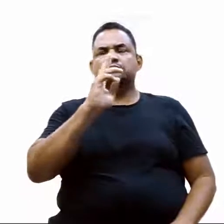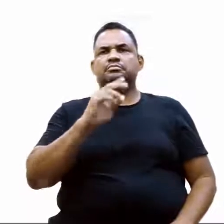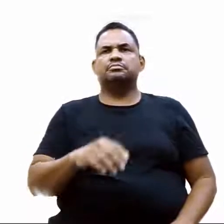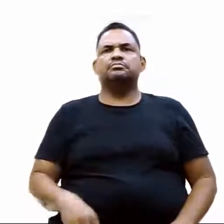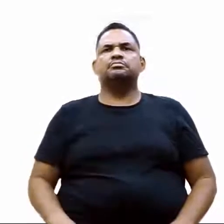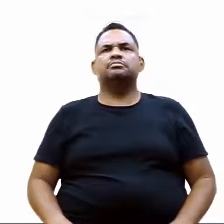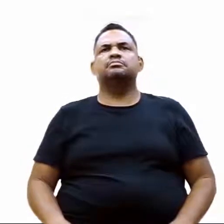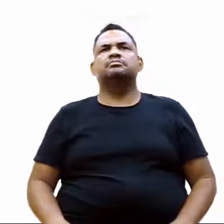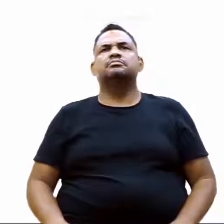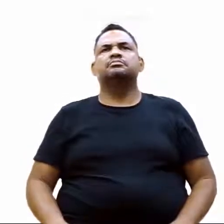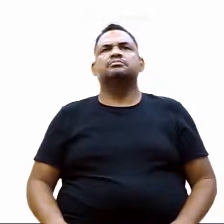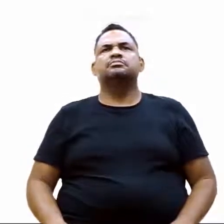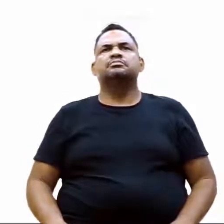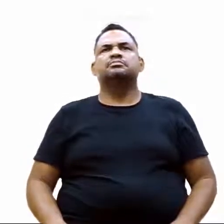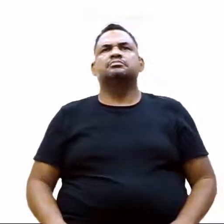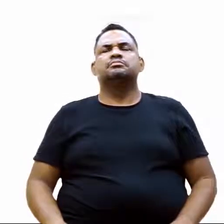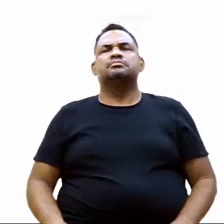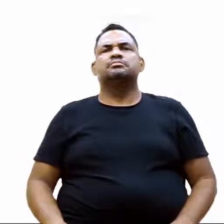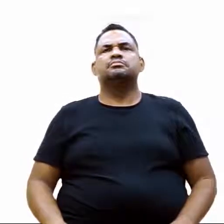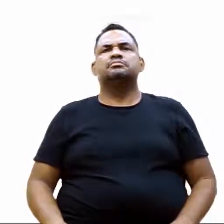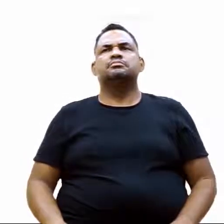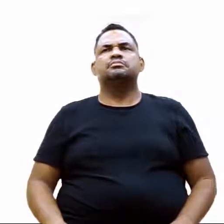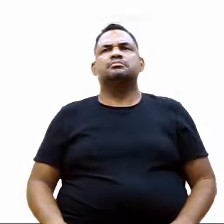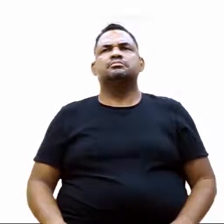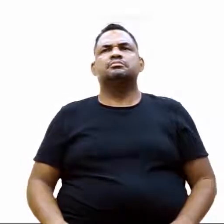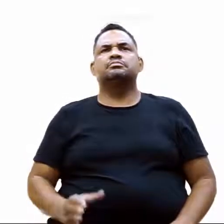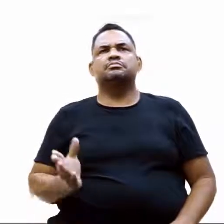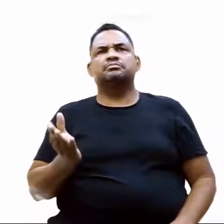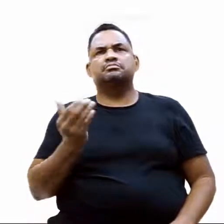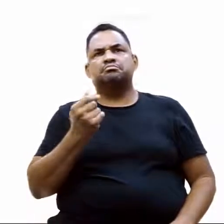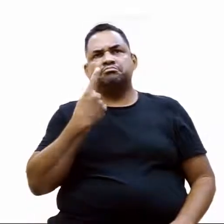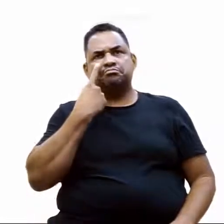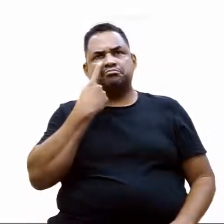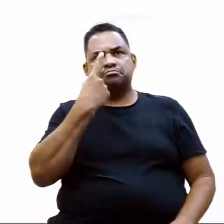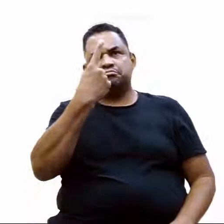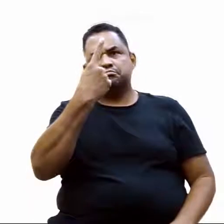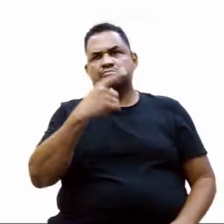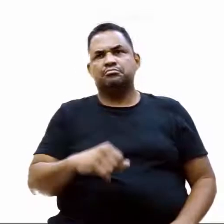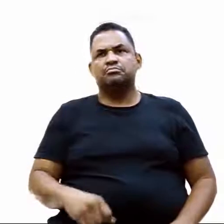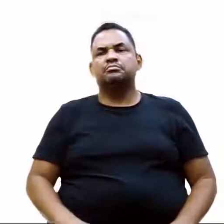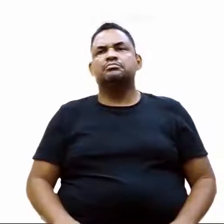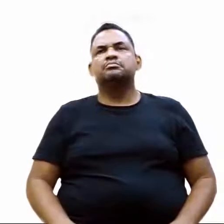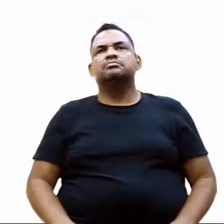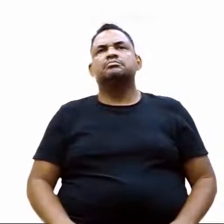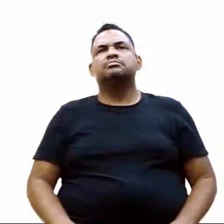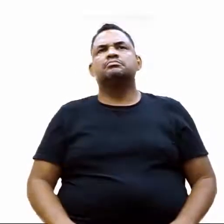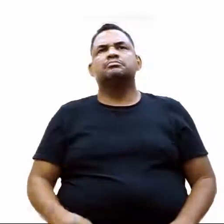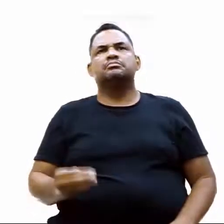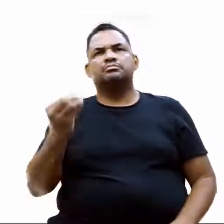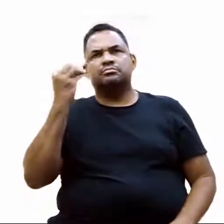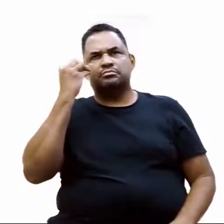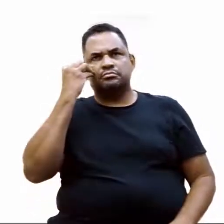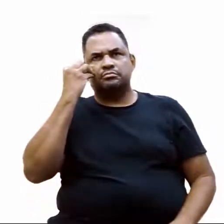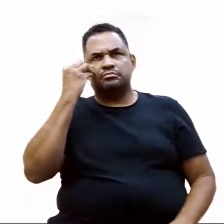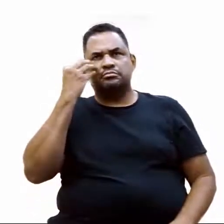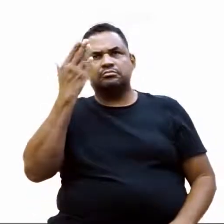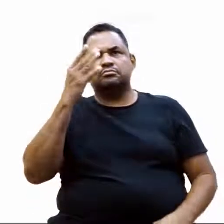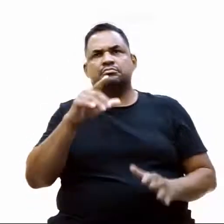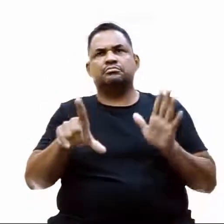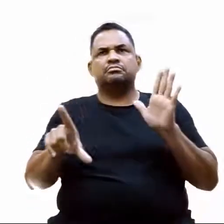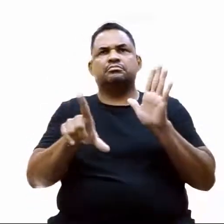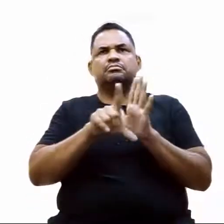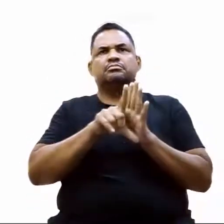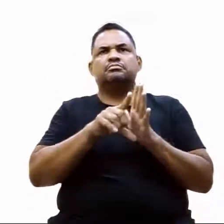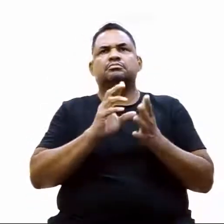da massa, vamos observar que experimentalmente, segundo a